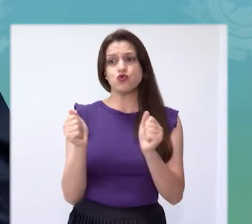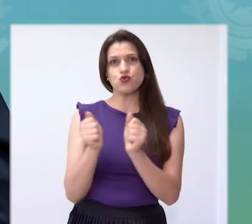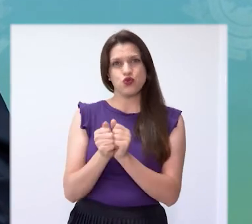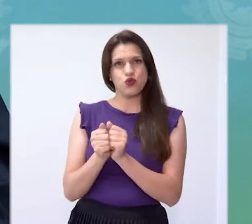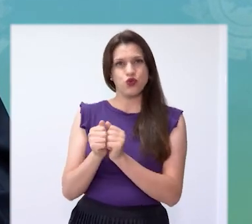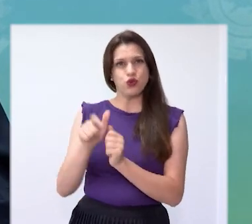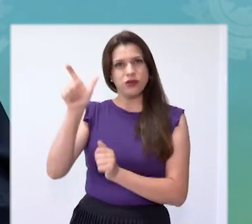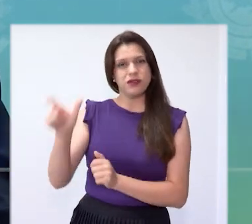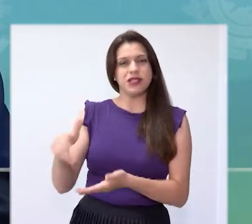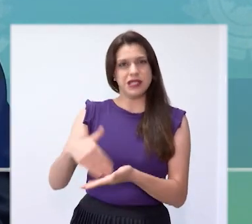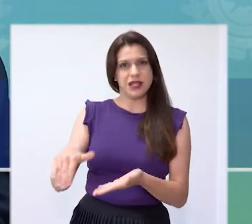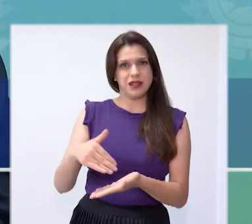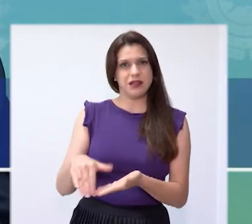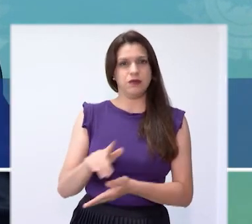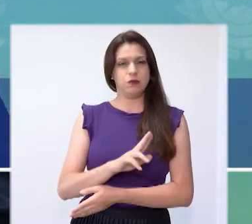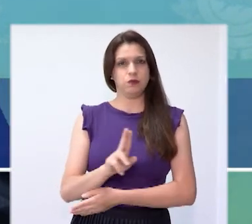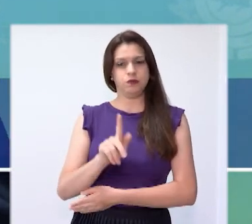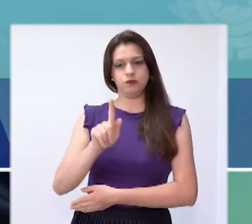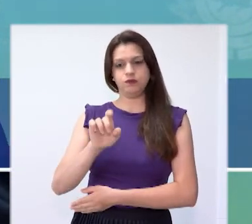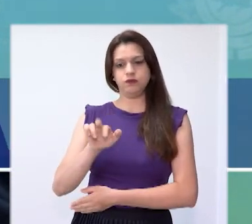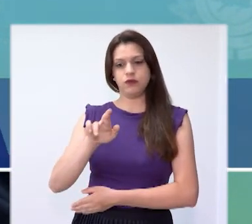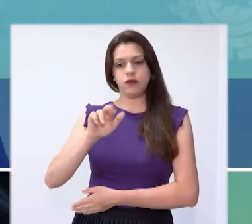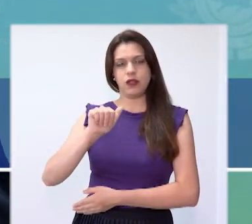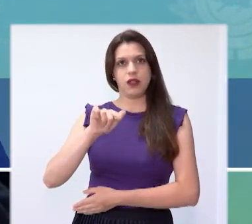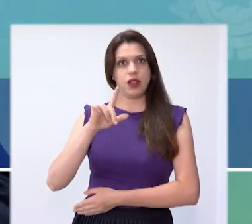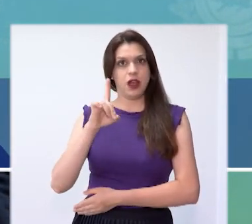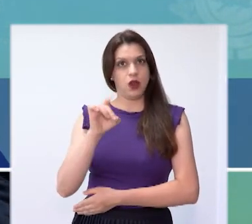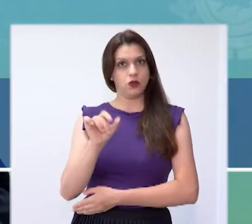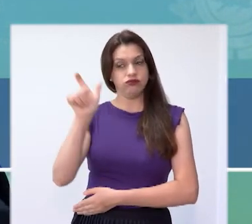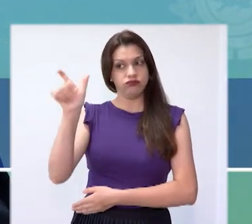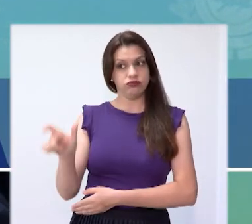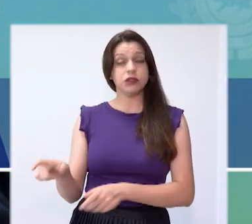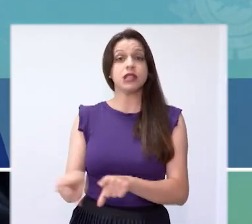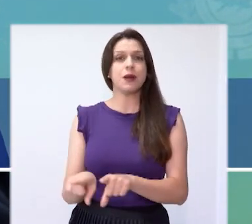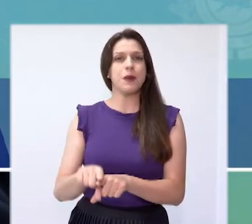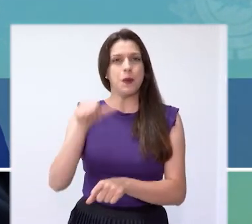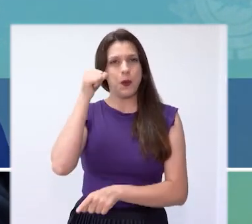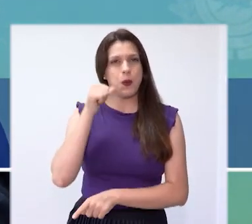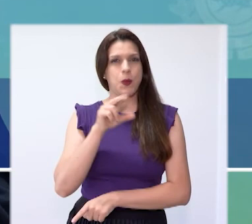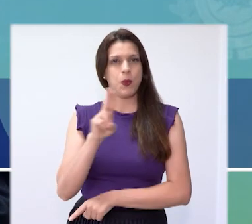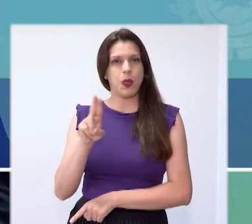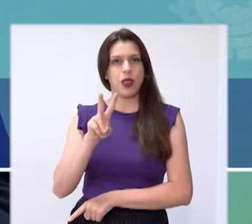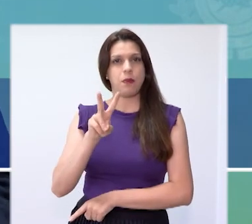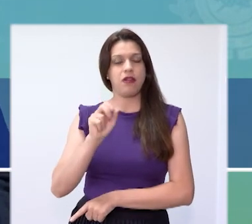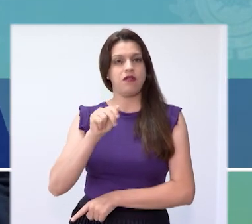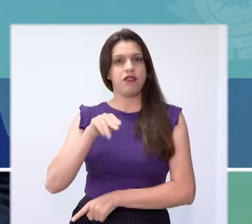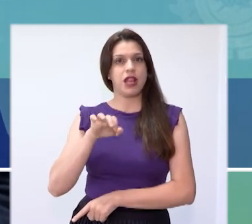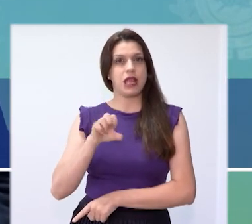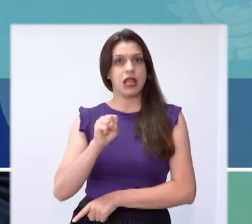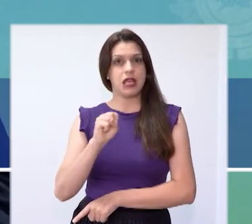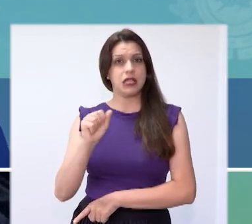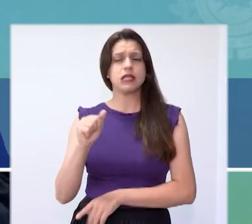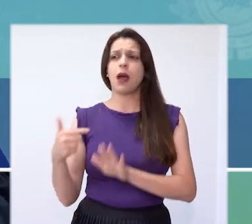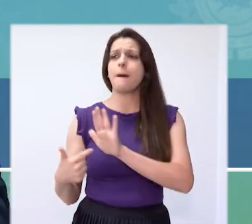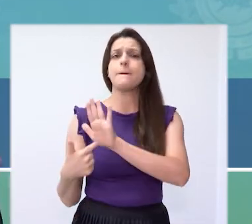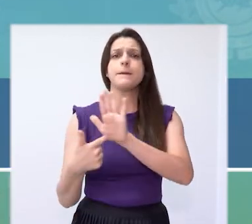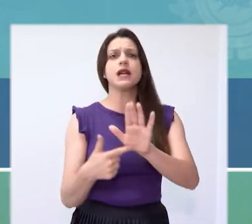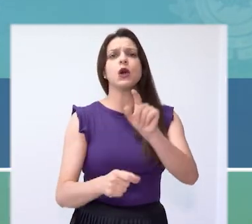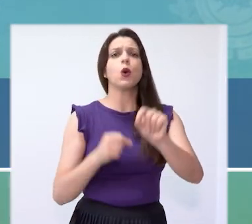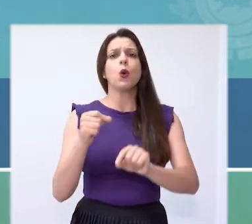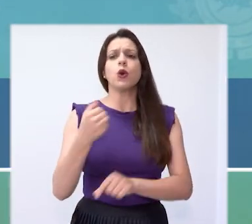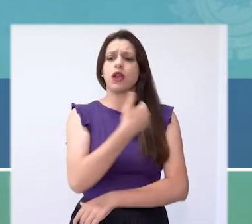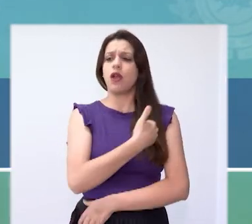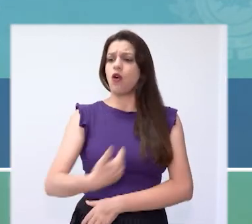aí com o nosso secretário, Geraldo Rezende, e a Vanessa também, que apresentou ali o que o